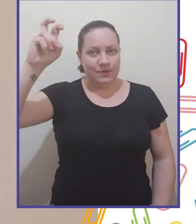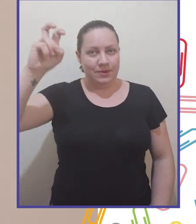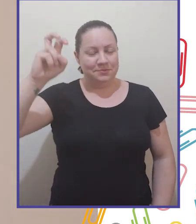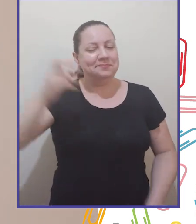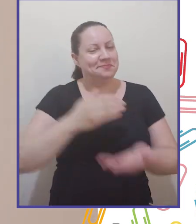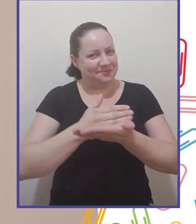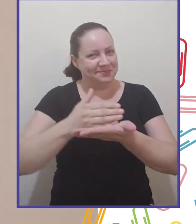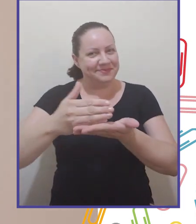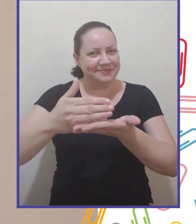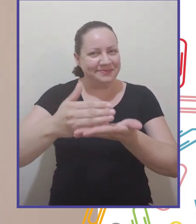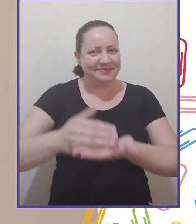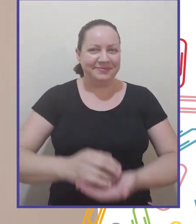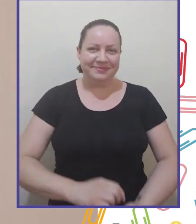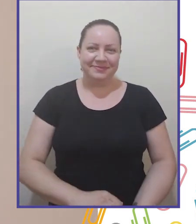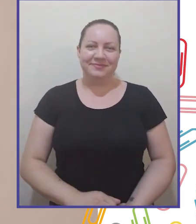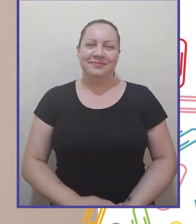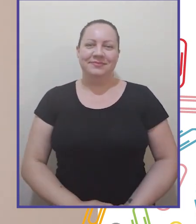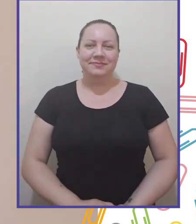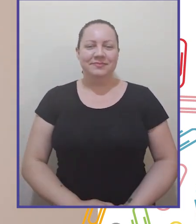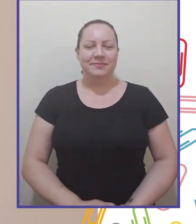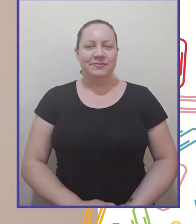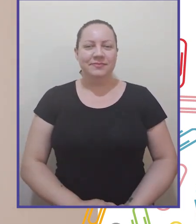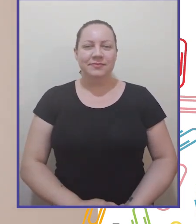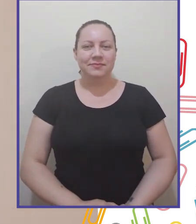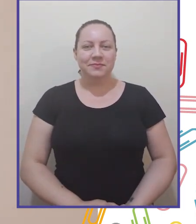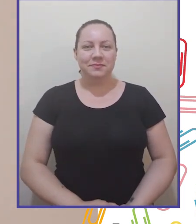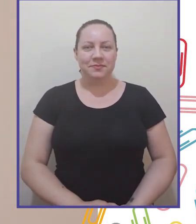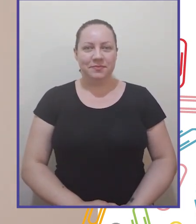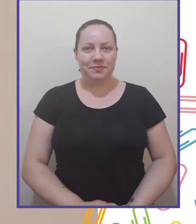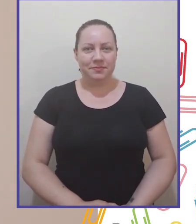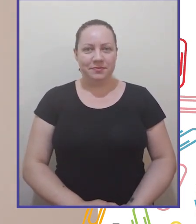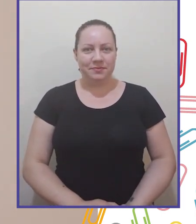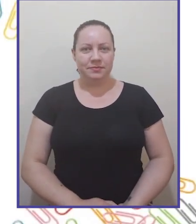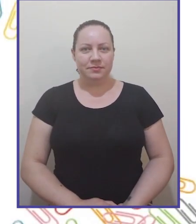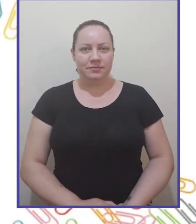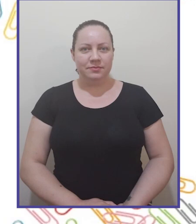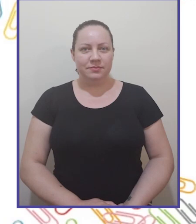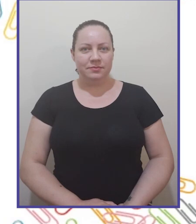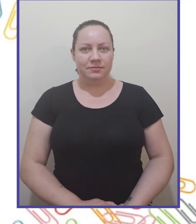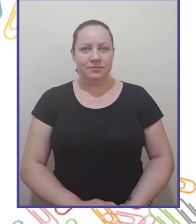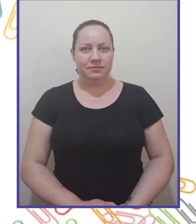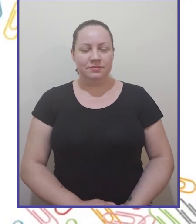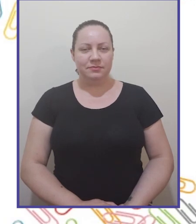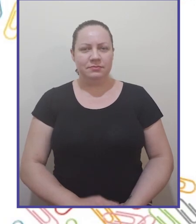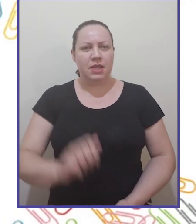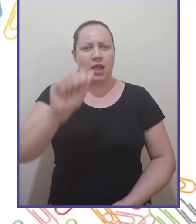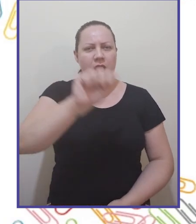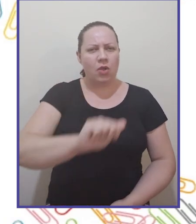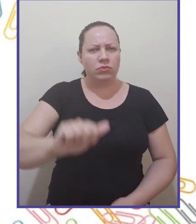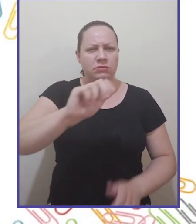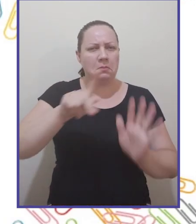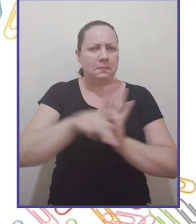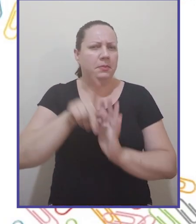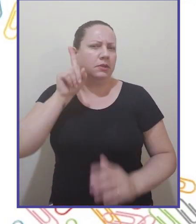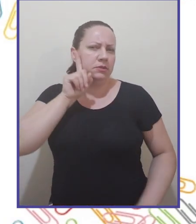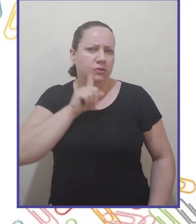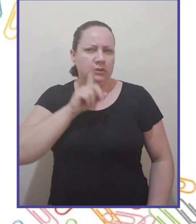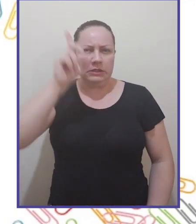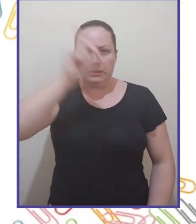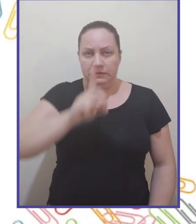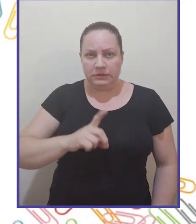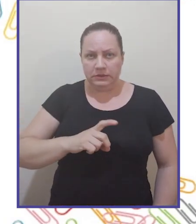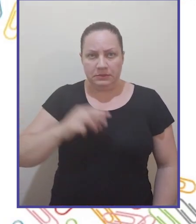de influência da deficiência intelectual. Vamos lá! A Associação Americana de